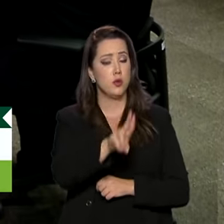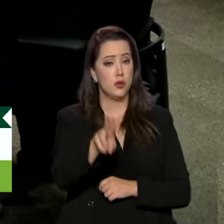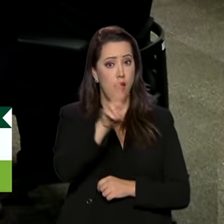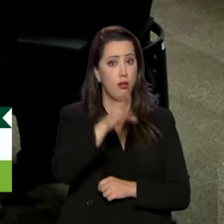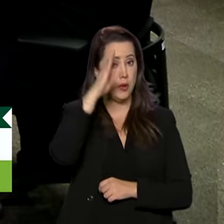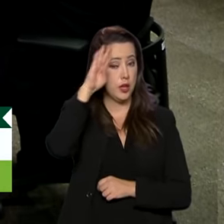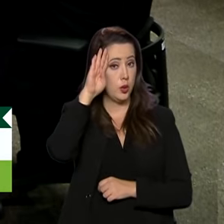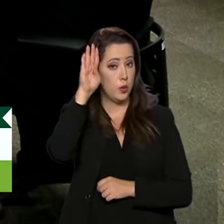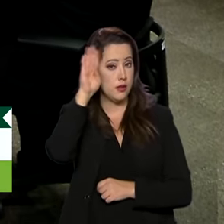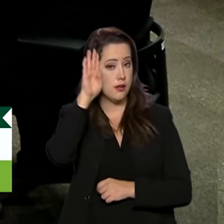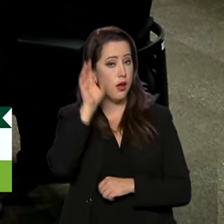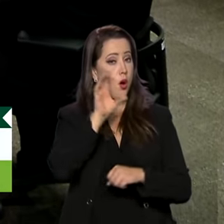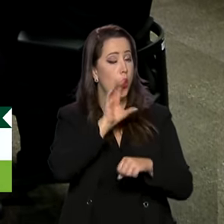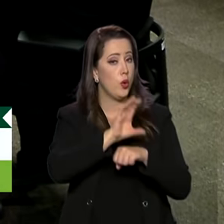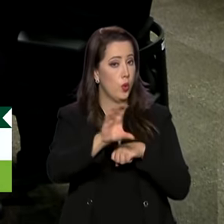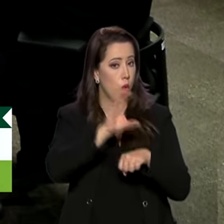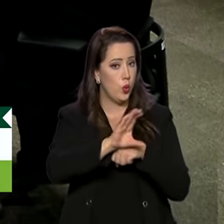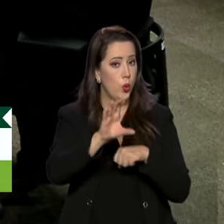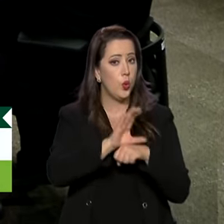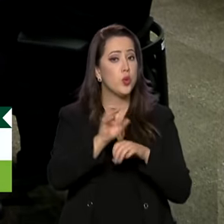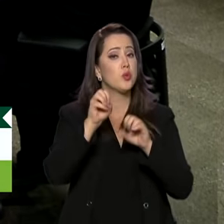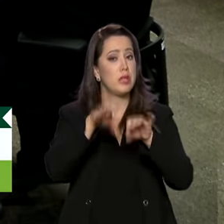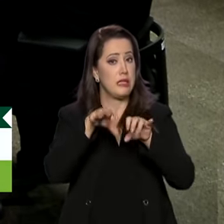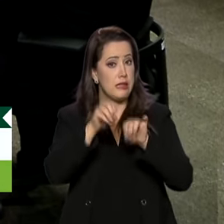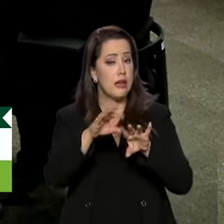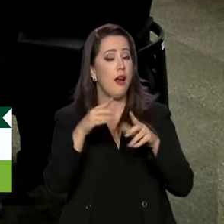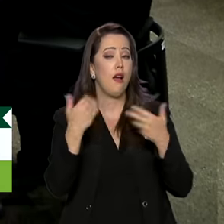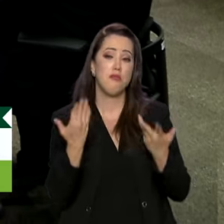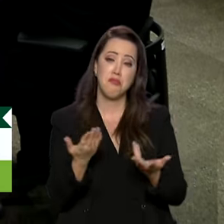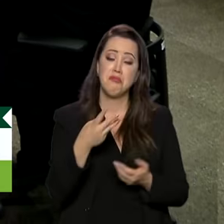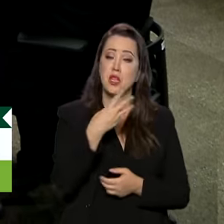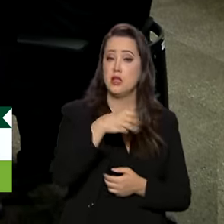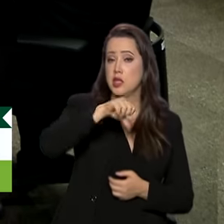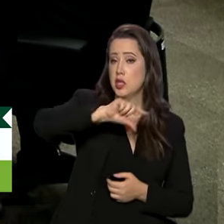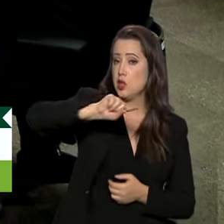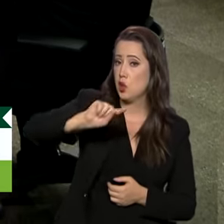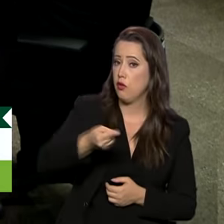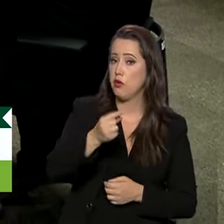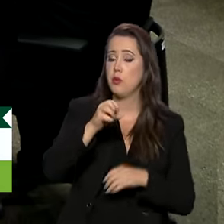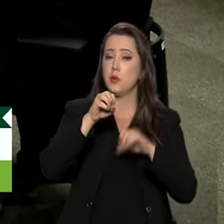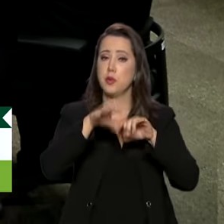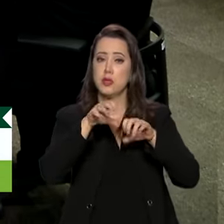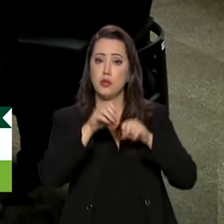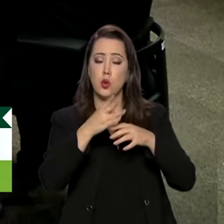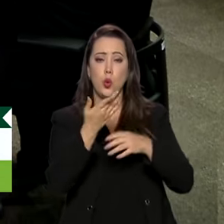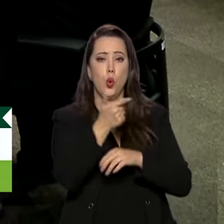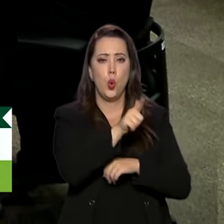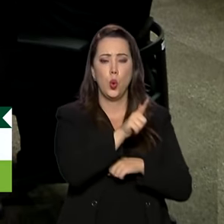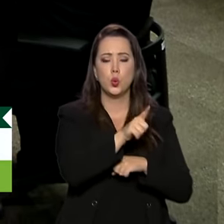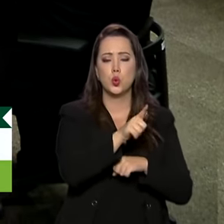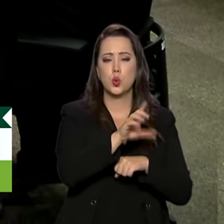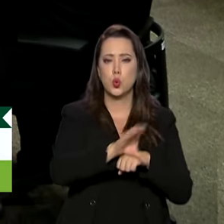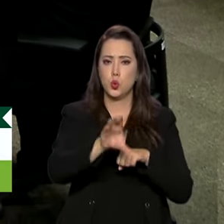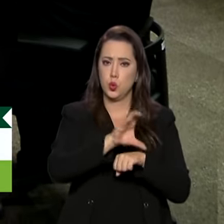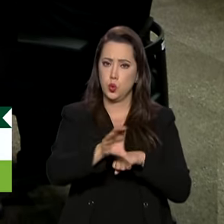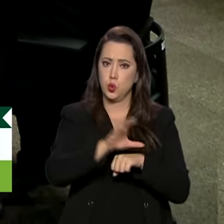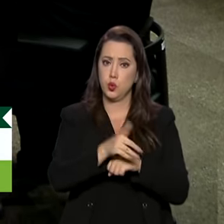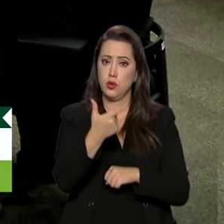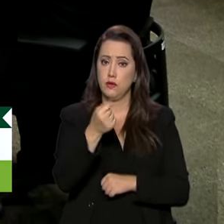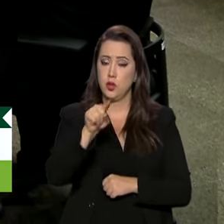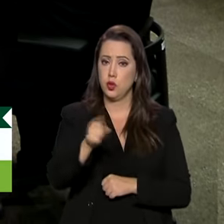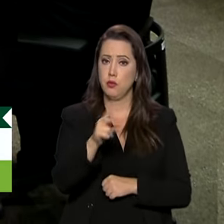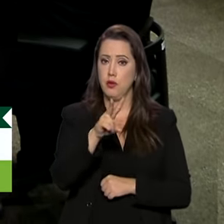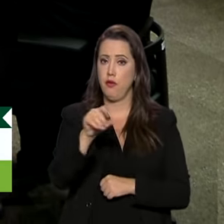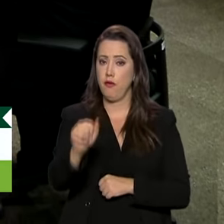para a graduação em cursos de licenciatura e 39 mil para cursos de e são 20 mil vagas serão